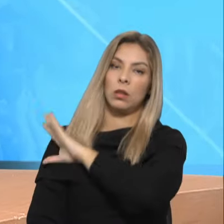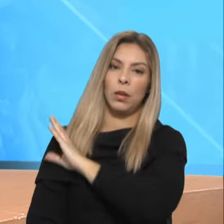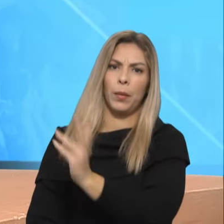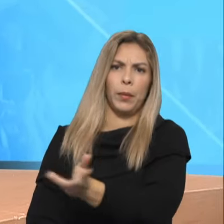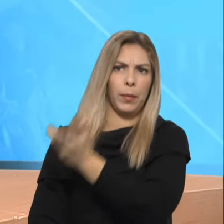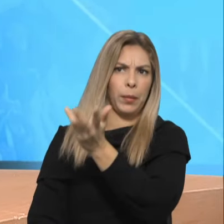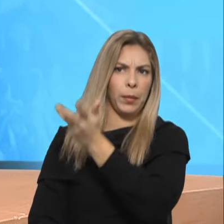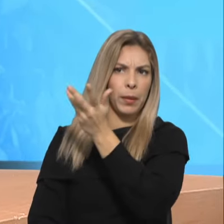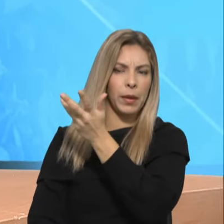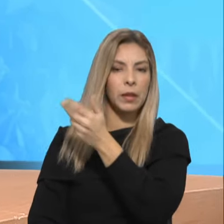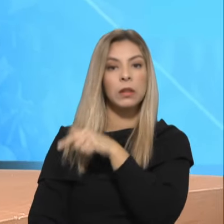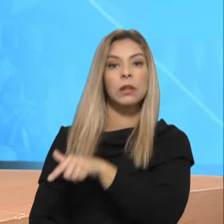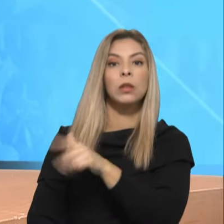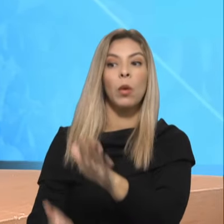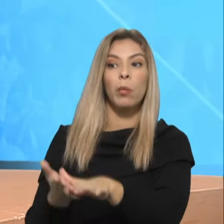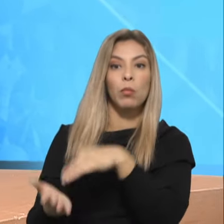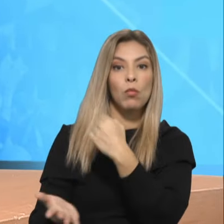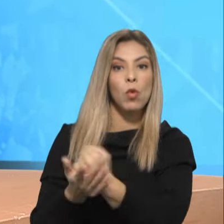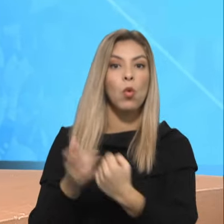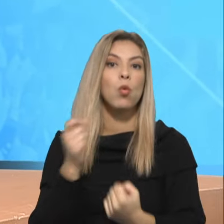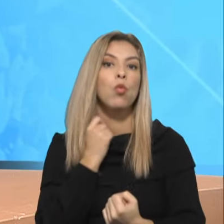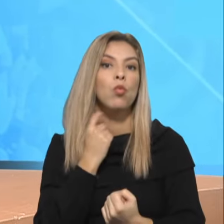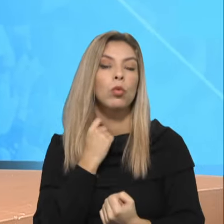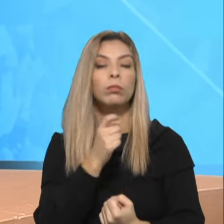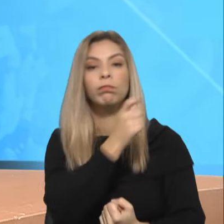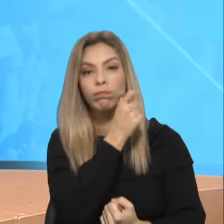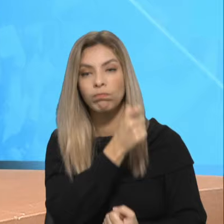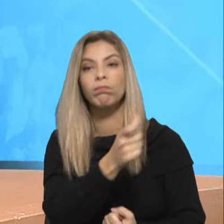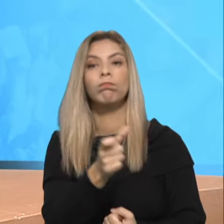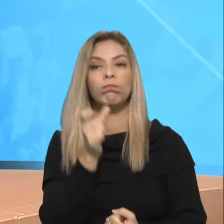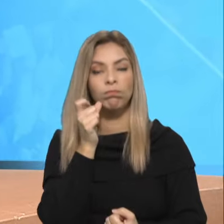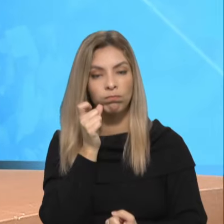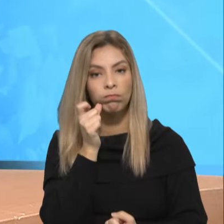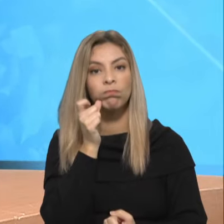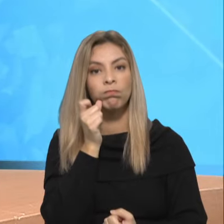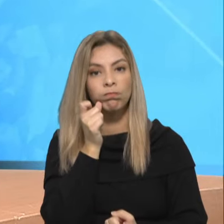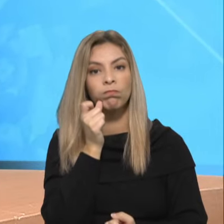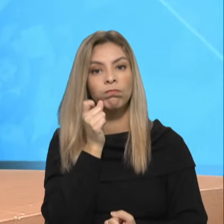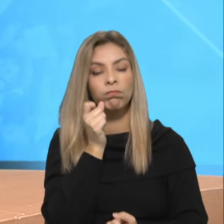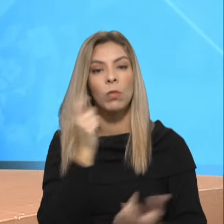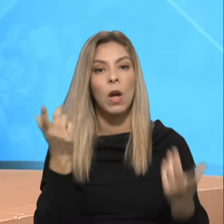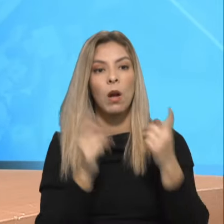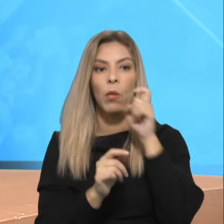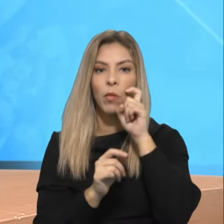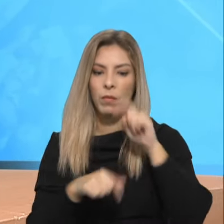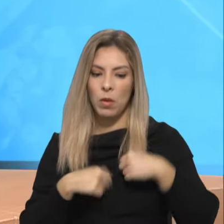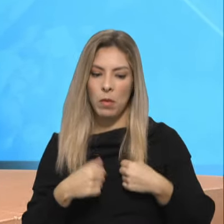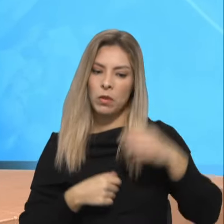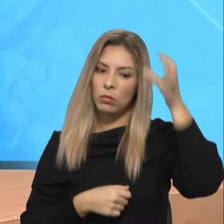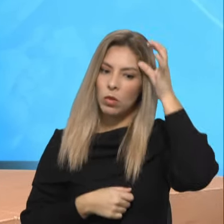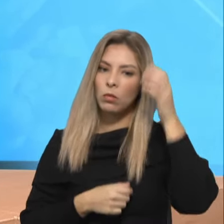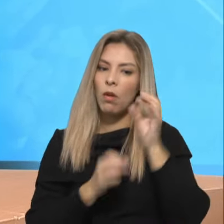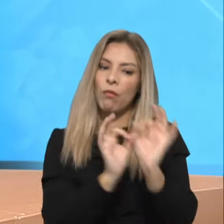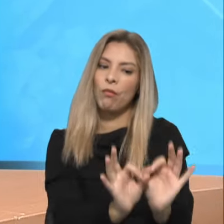Coimbra, quem fosse graduado teria que ter o juramento de defender, passar a defender também, com a sua vida e a sua inteligência, o dogma da